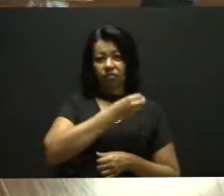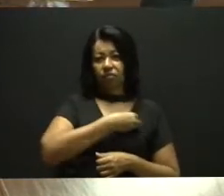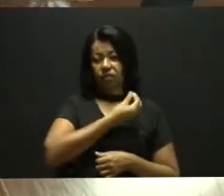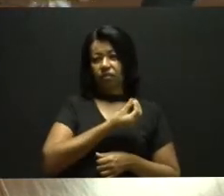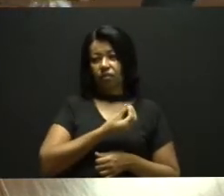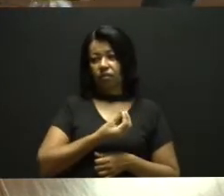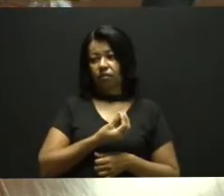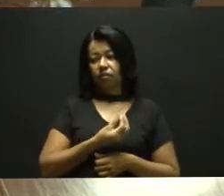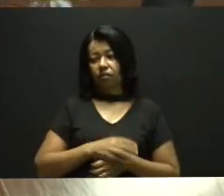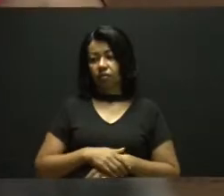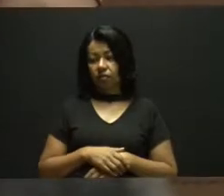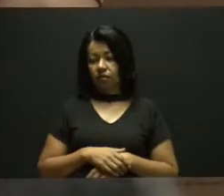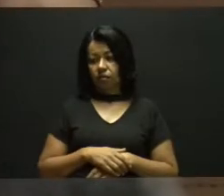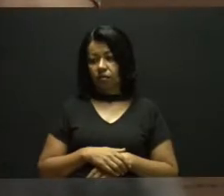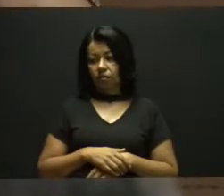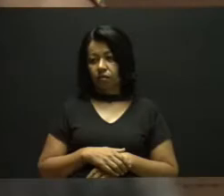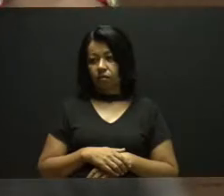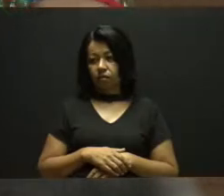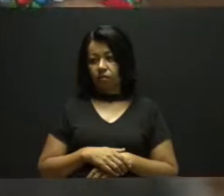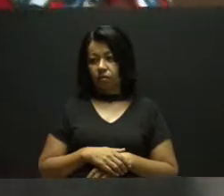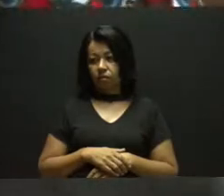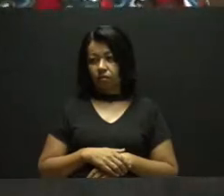disse no